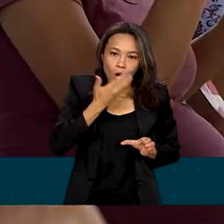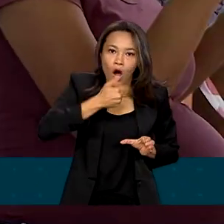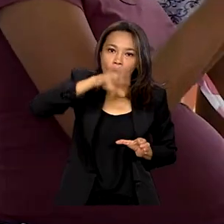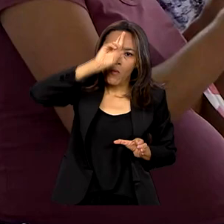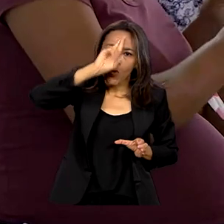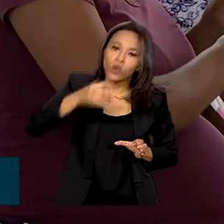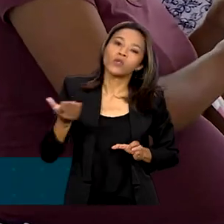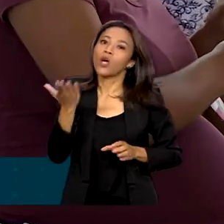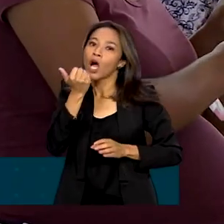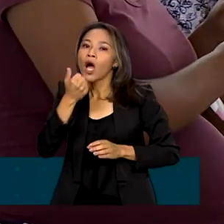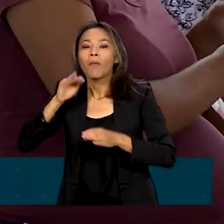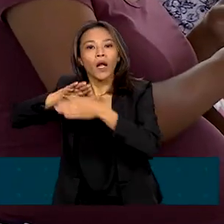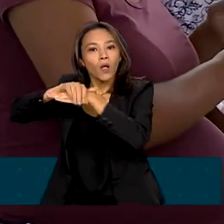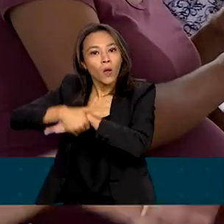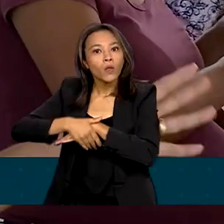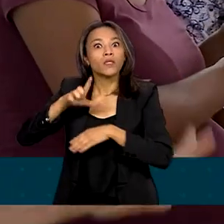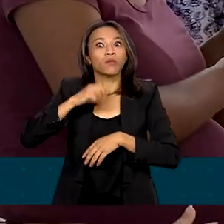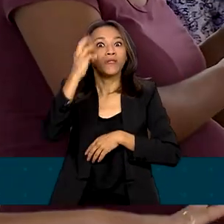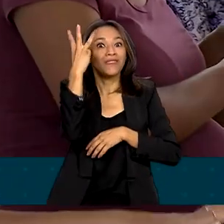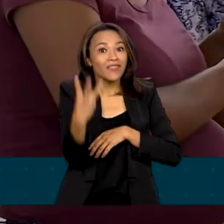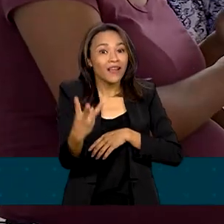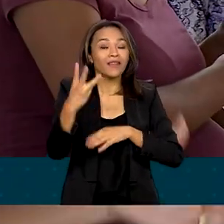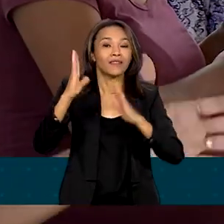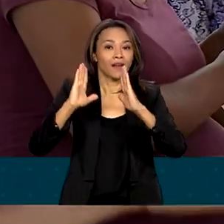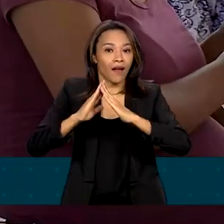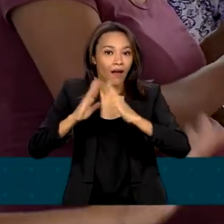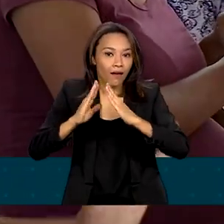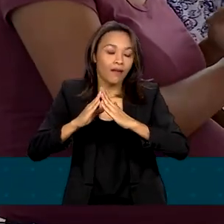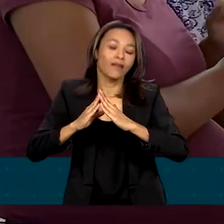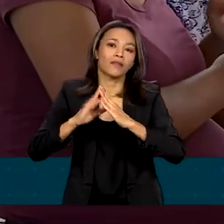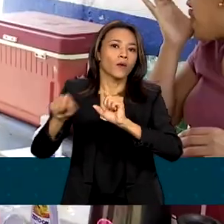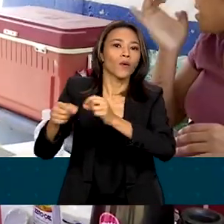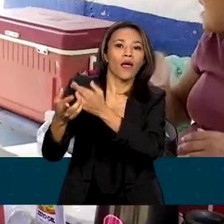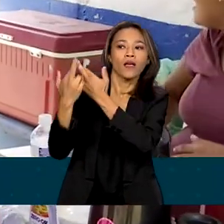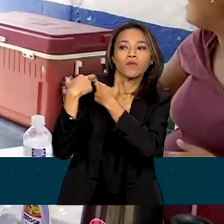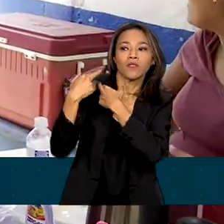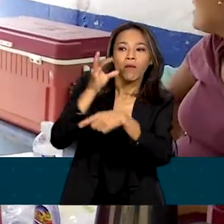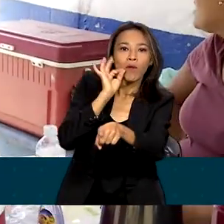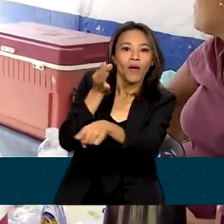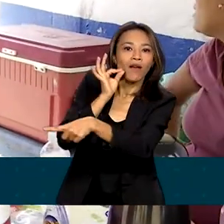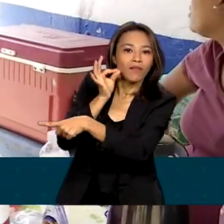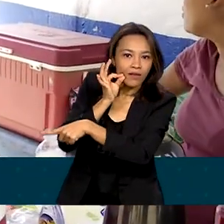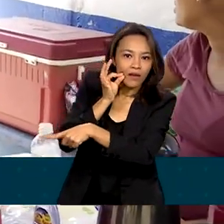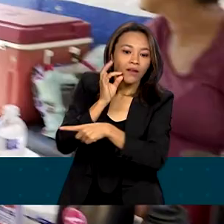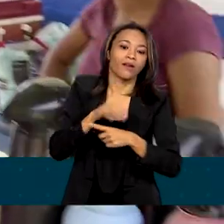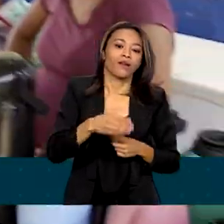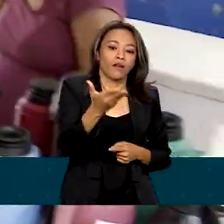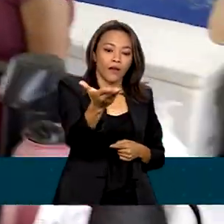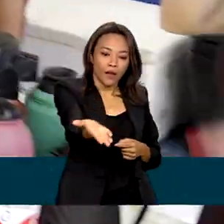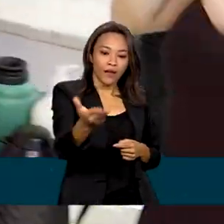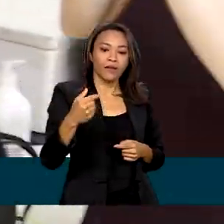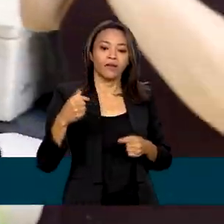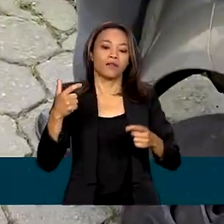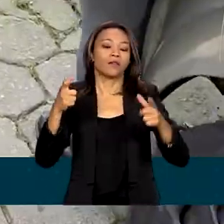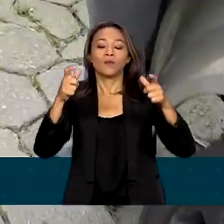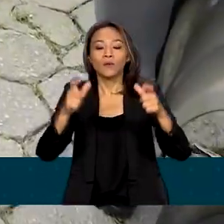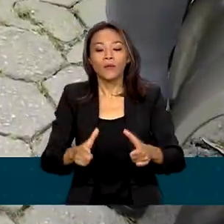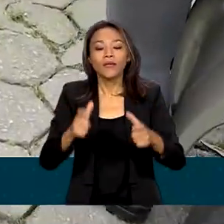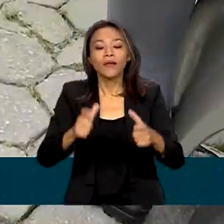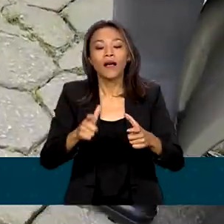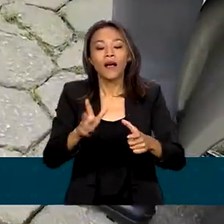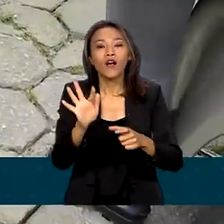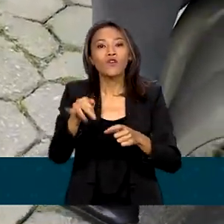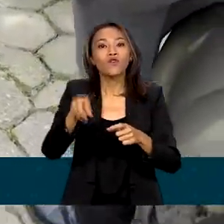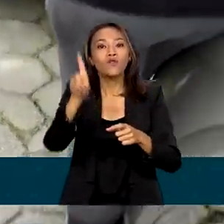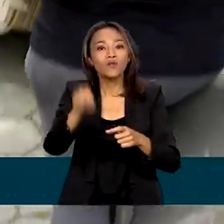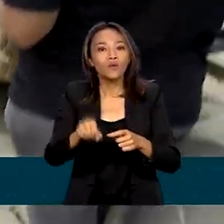e aqui a gente também tem três casas que fica é designado para o café segundo o Fundo Social de solidariedade Paulista mais